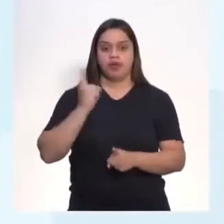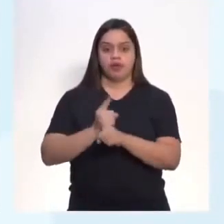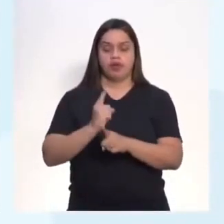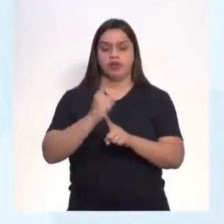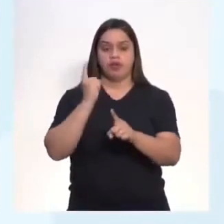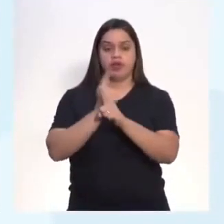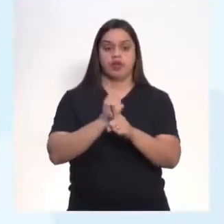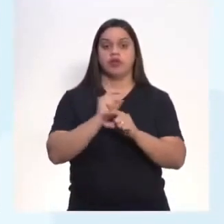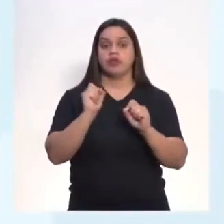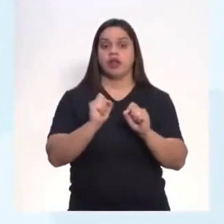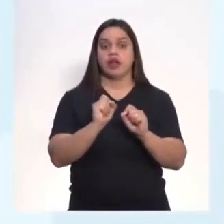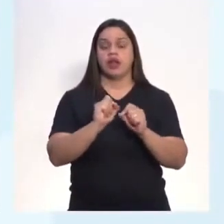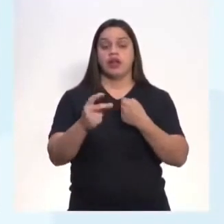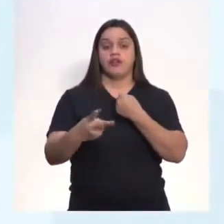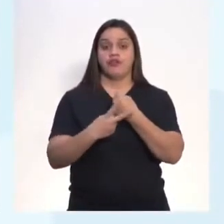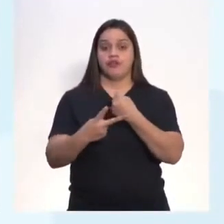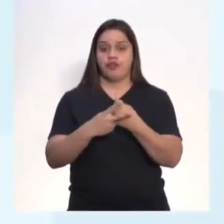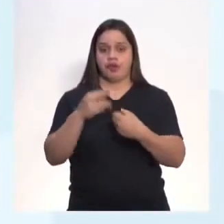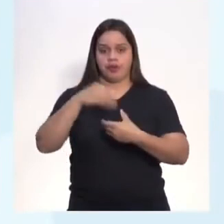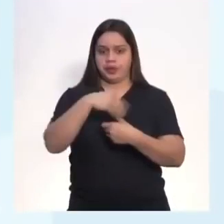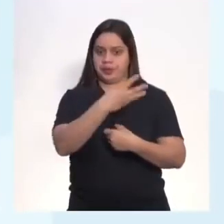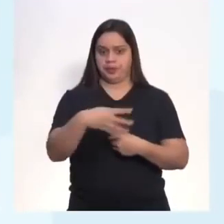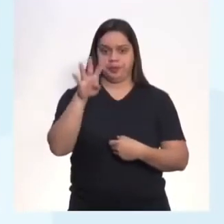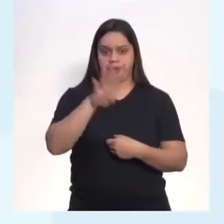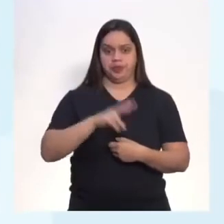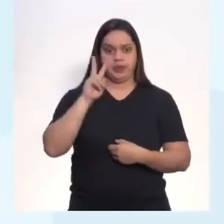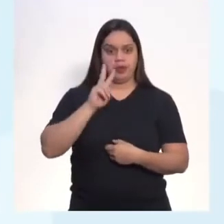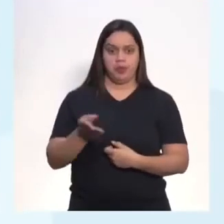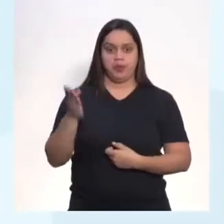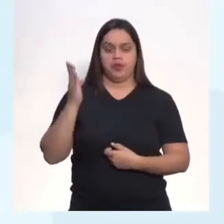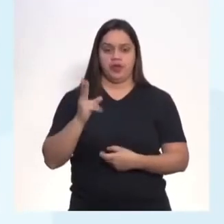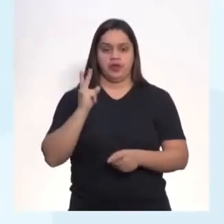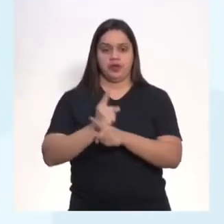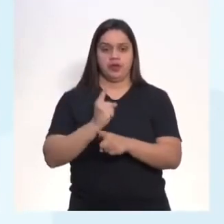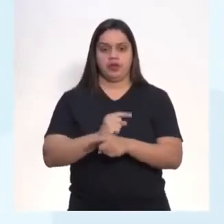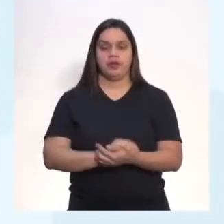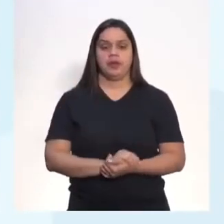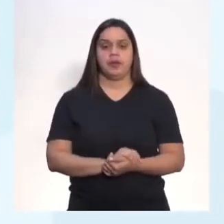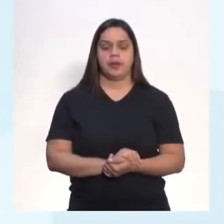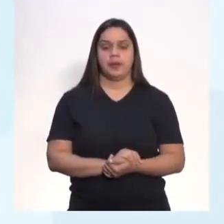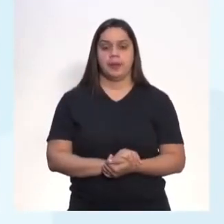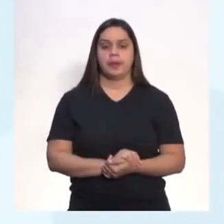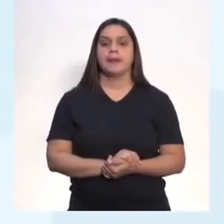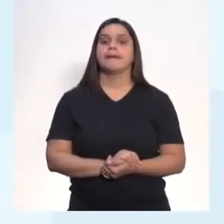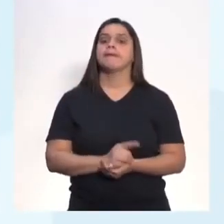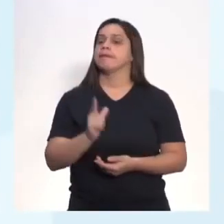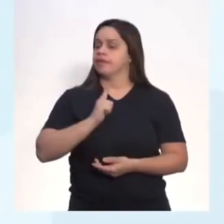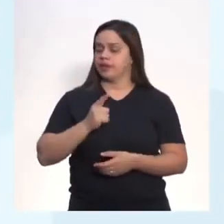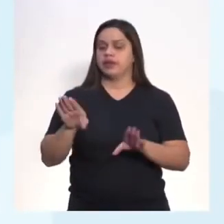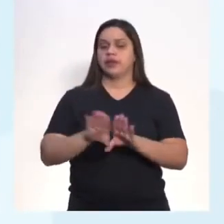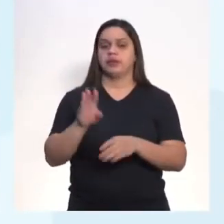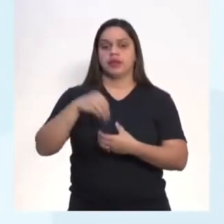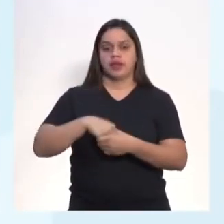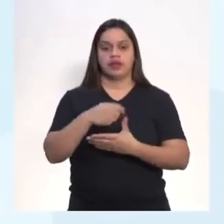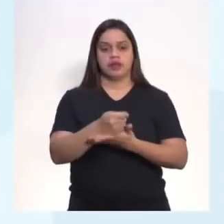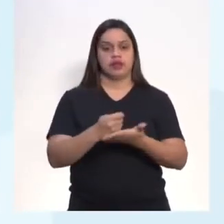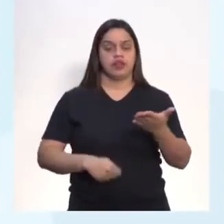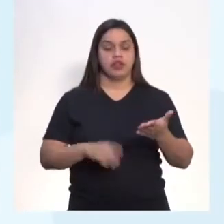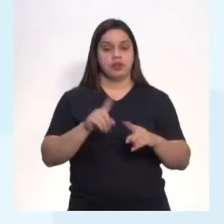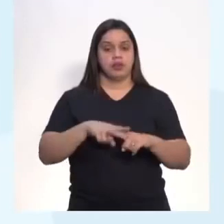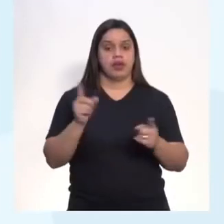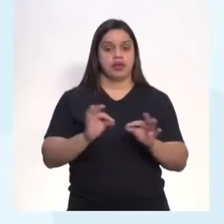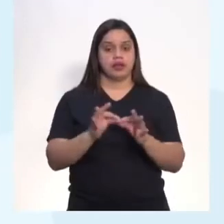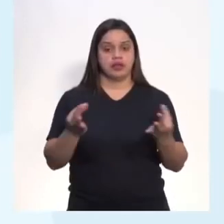vai localizar o quê? Verbos. Verbos, verbos, verbos também existentes no texto. Para simplificar,